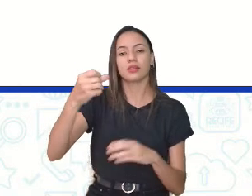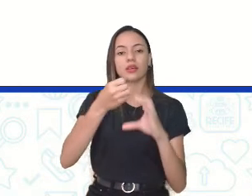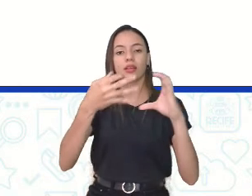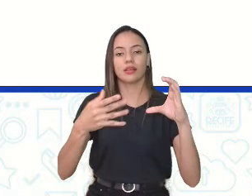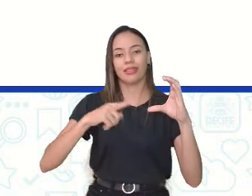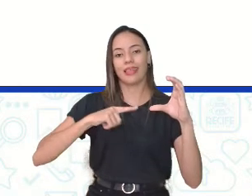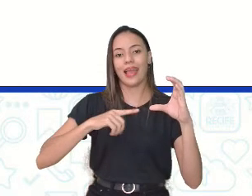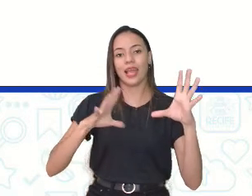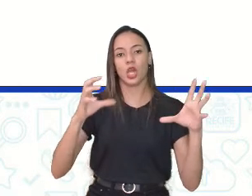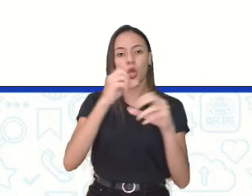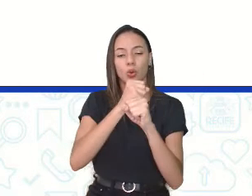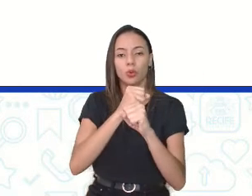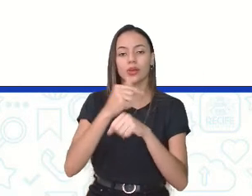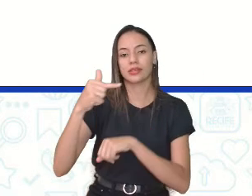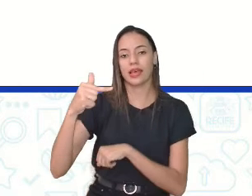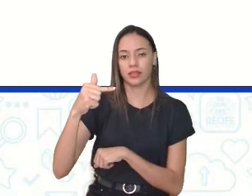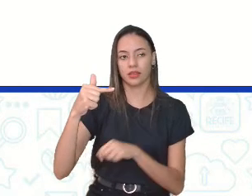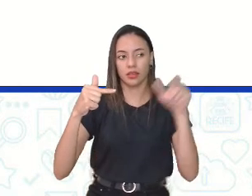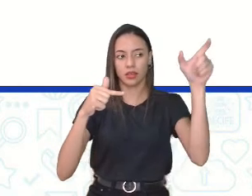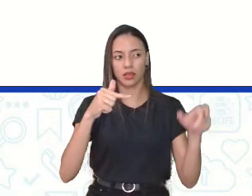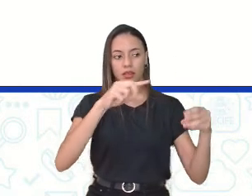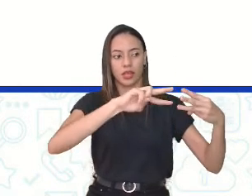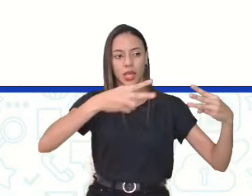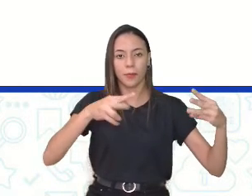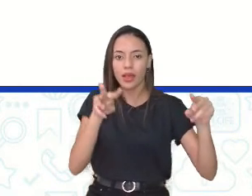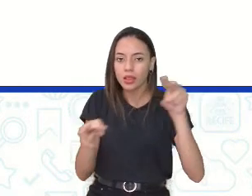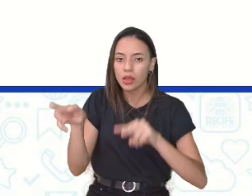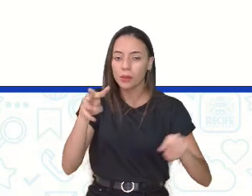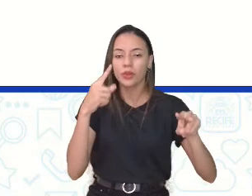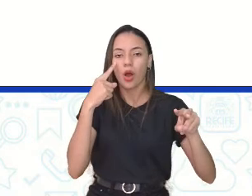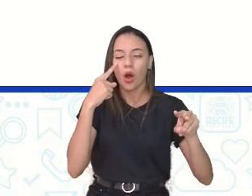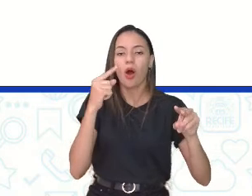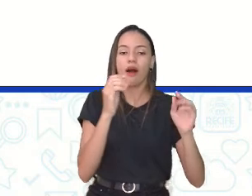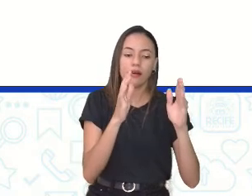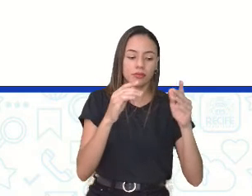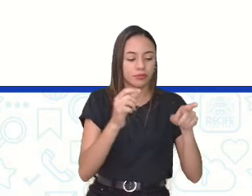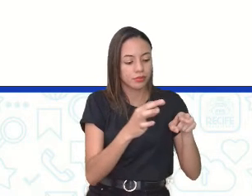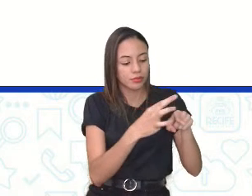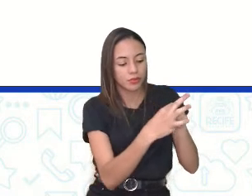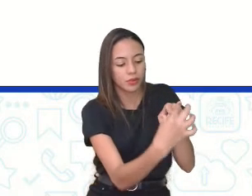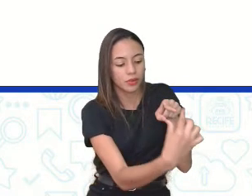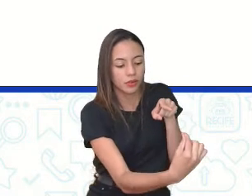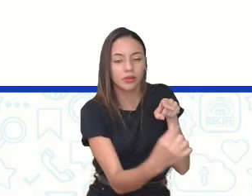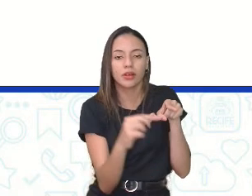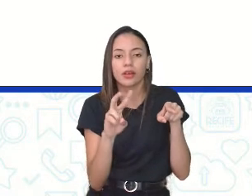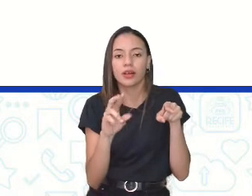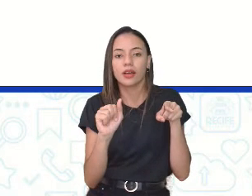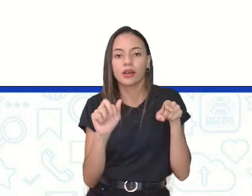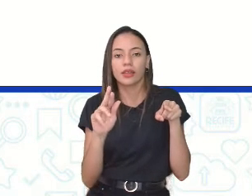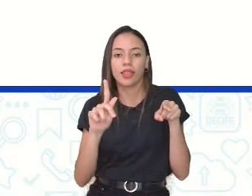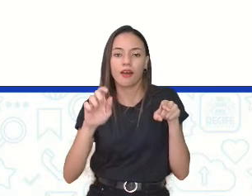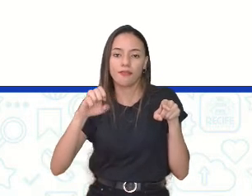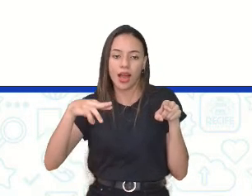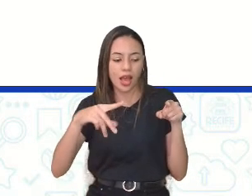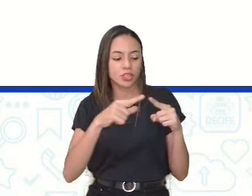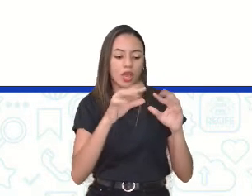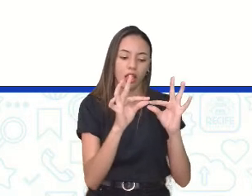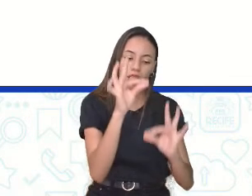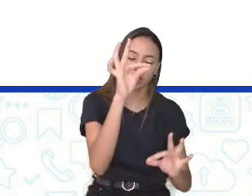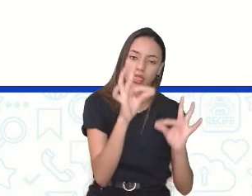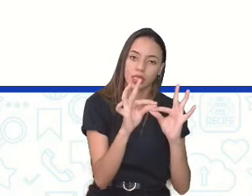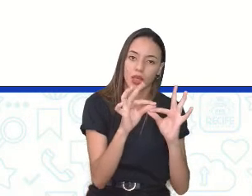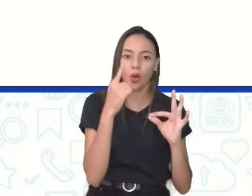as características que Mendel observou, tá? Então, formato das vagens, cor das vagens, altura da planta.